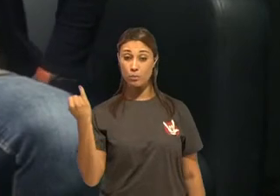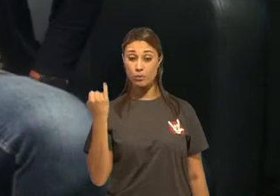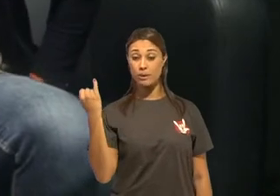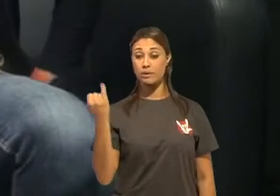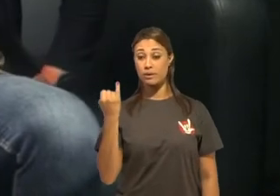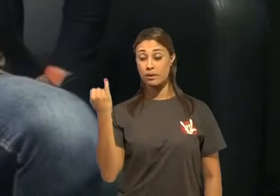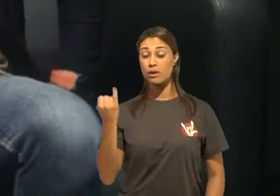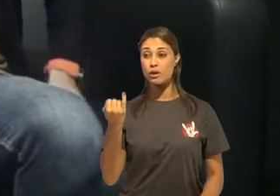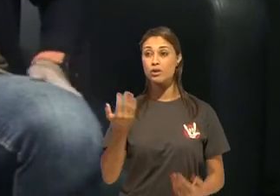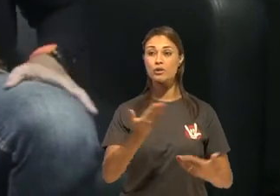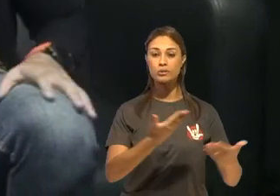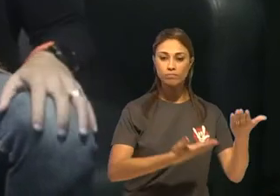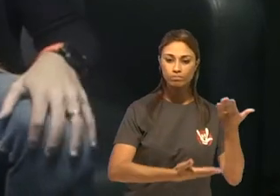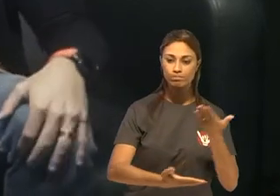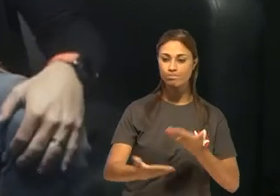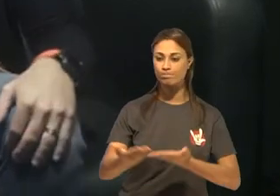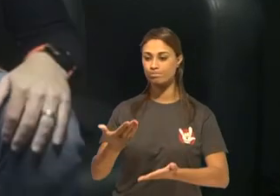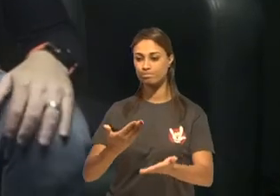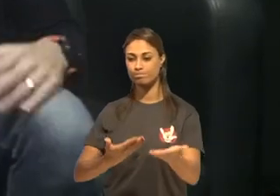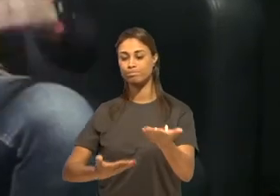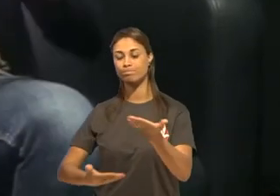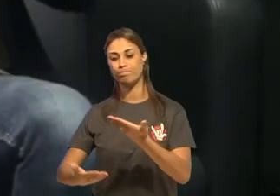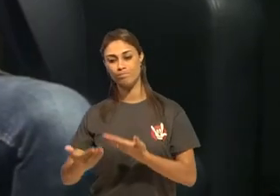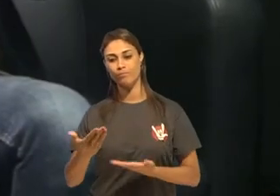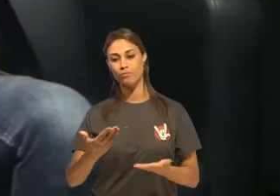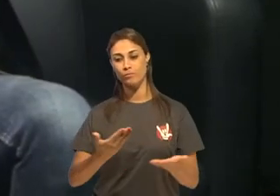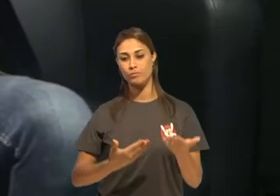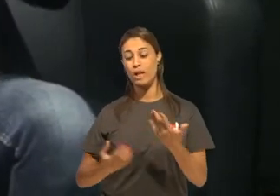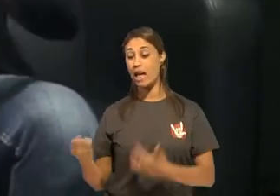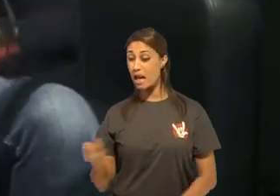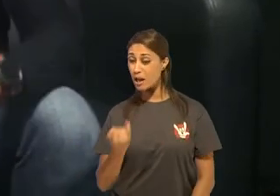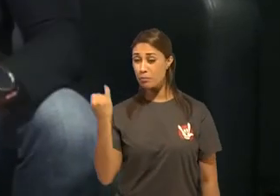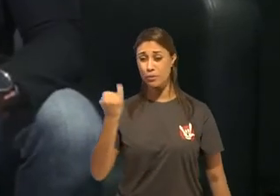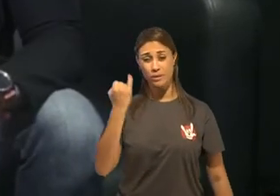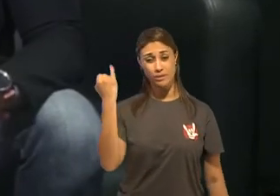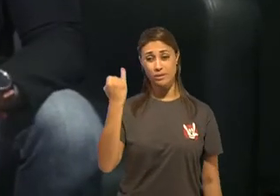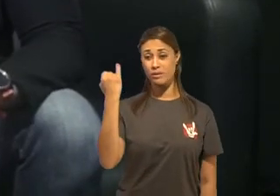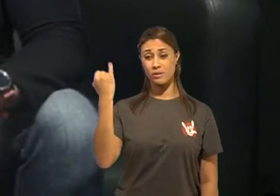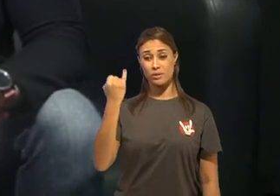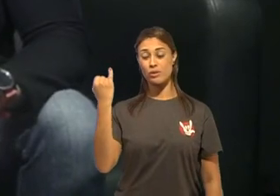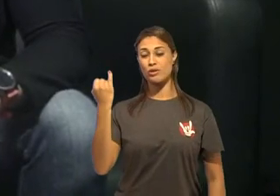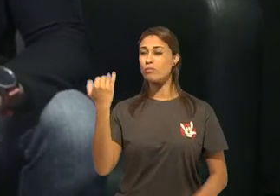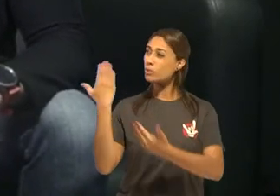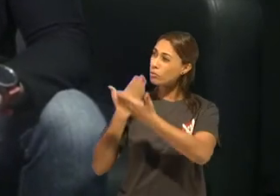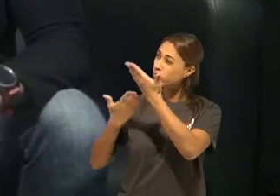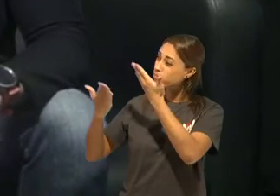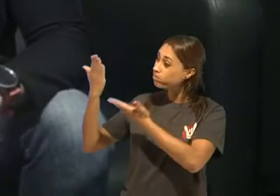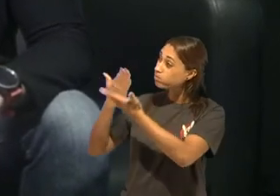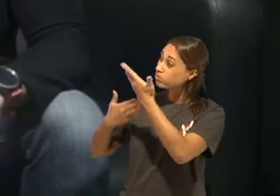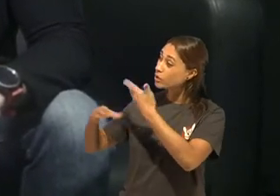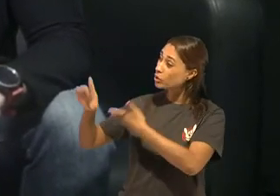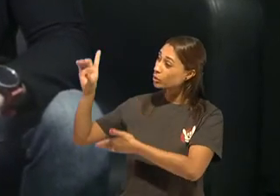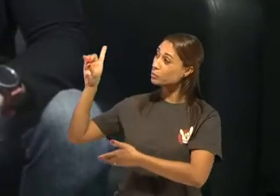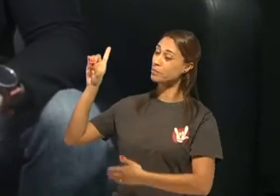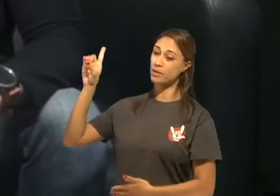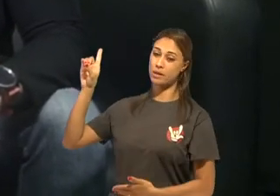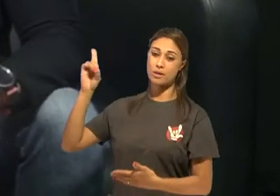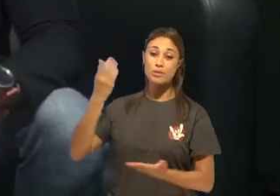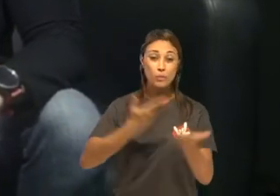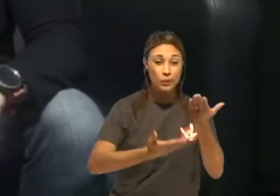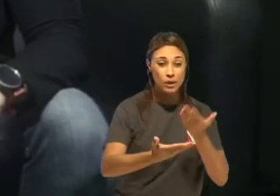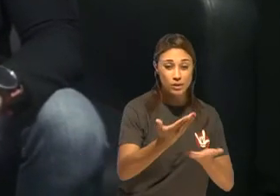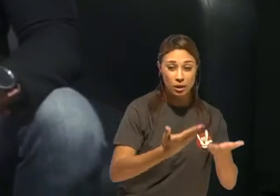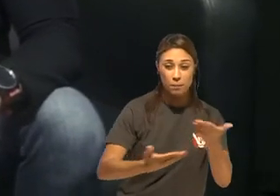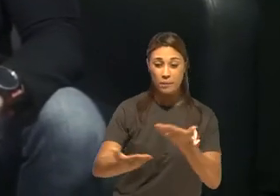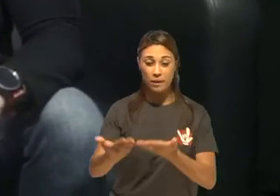nossos relacionamentos são fundamentais. A nossa relação com o nosso Pai de amor, a nossa relação com os nossos